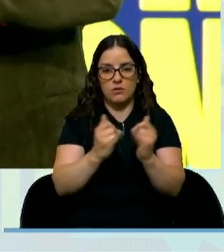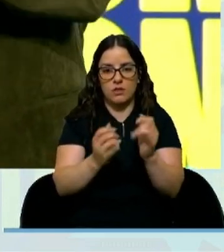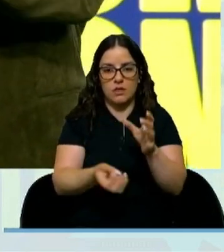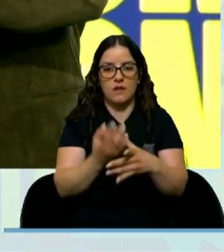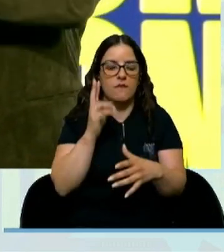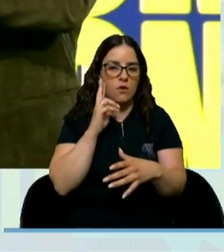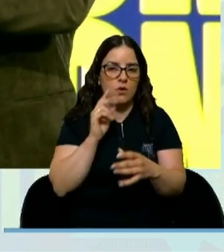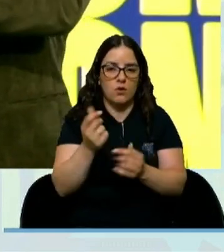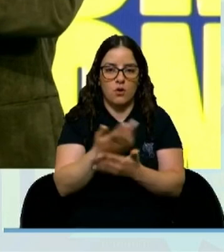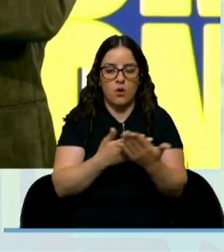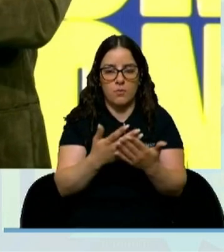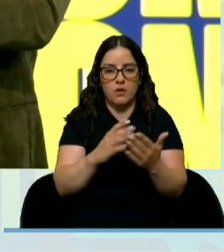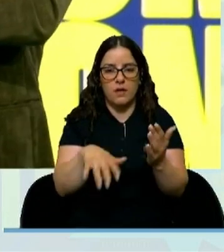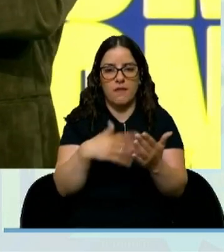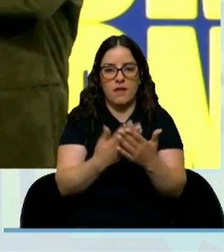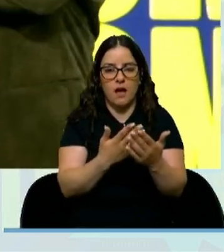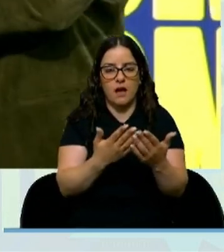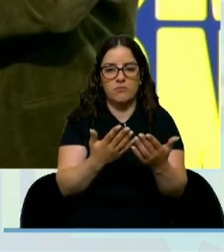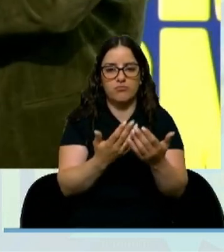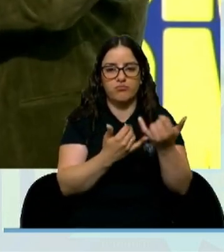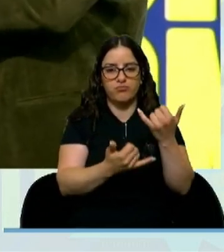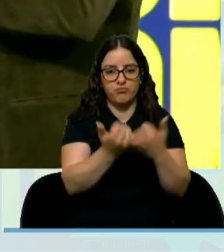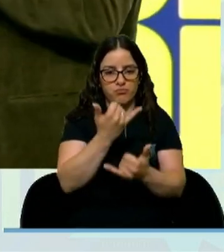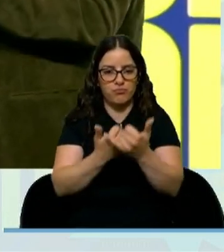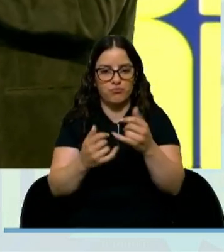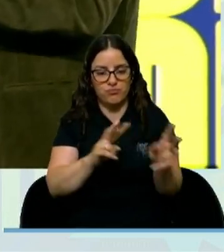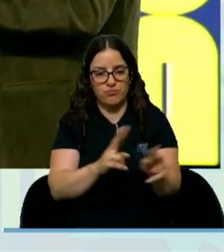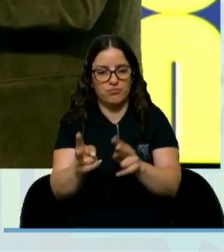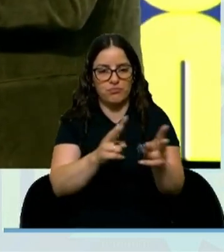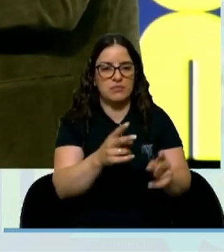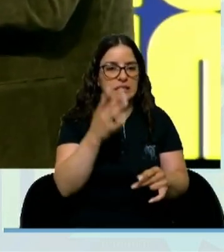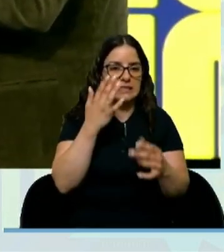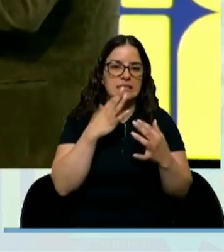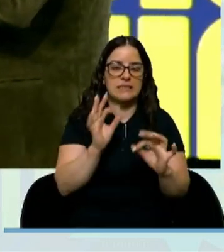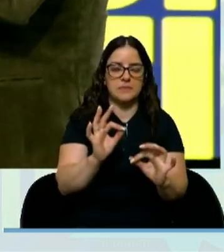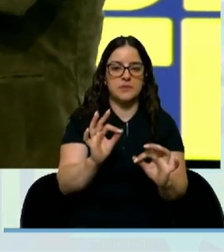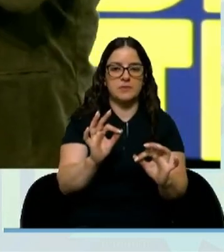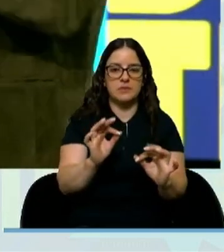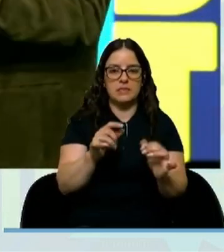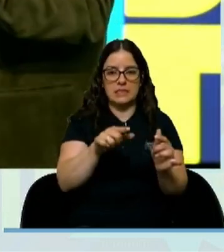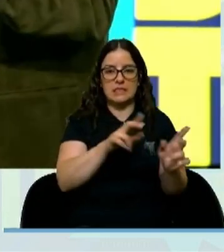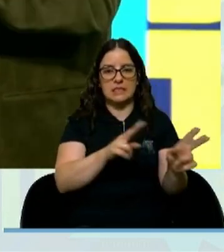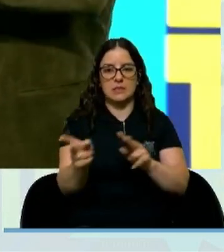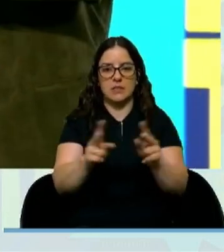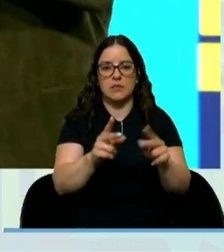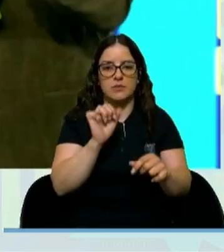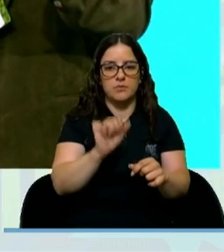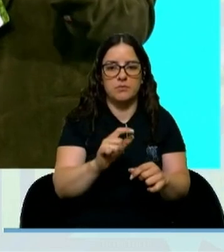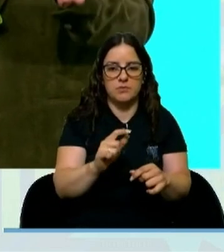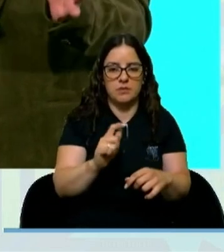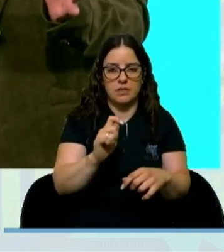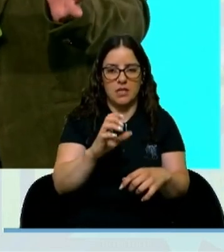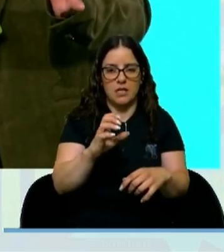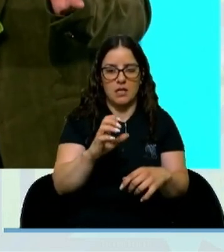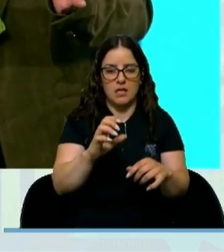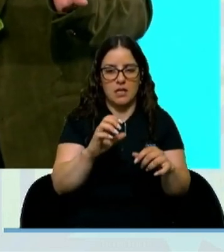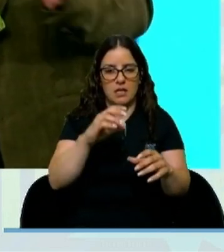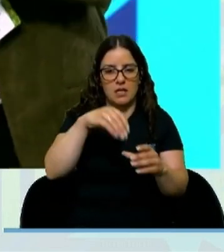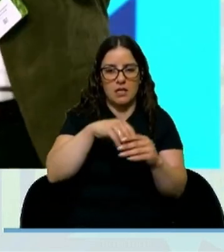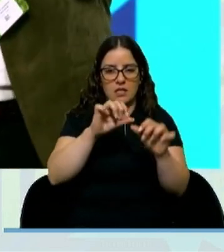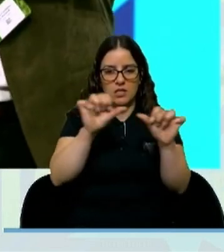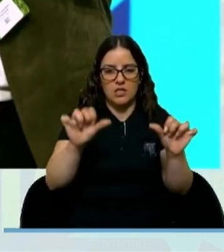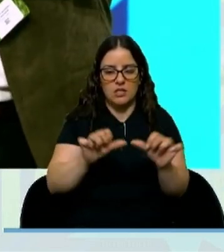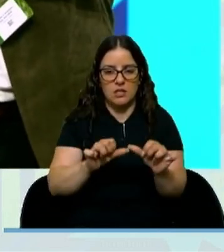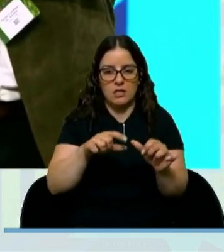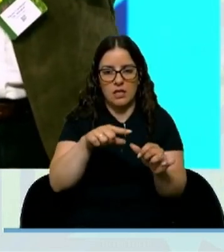as nossas transações são mais simples. Neste caso, estamos a falar de transações que vão ao nível do ecossistema. Esqueçam os processos.